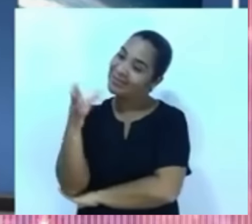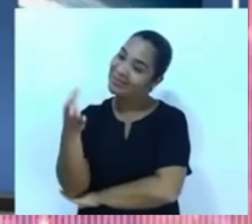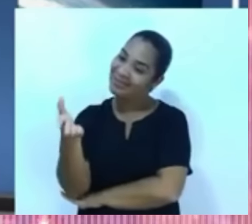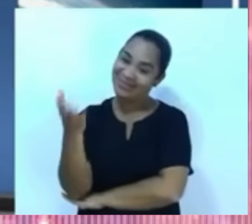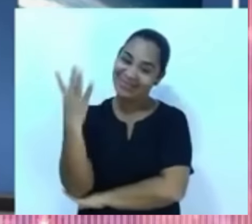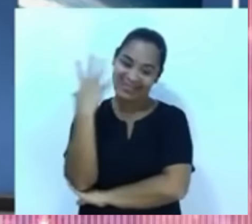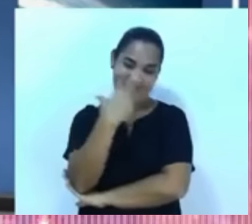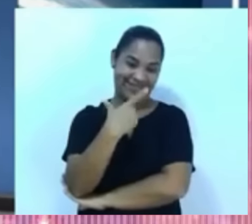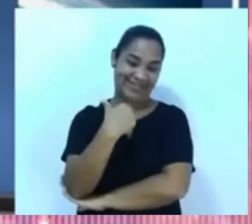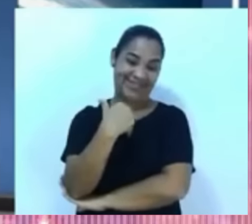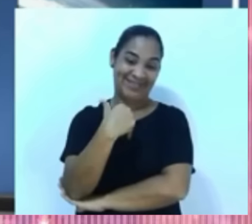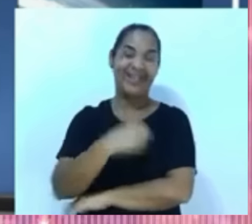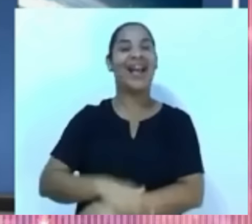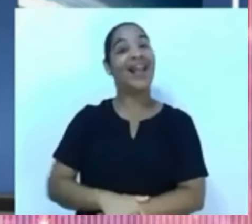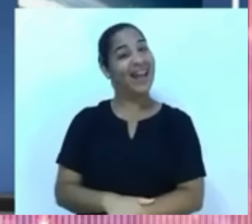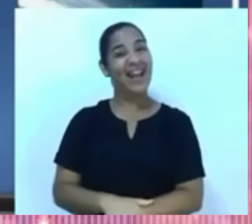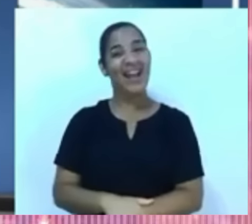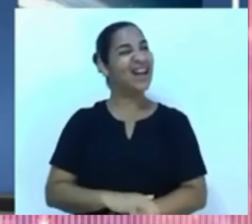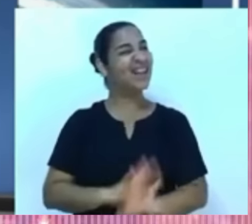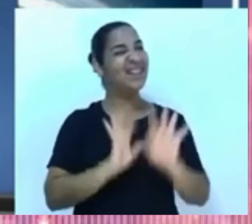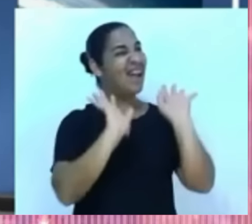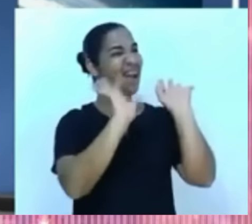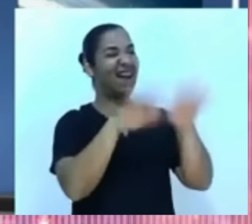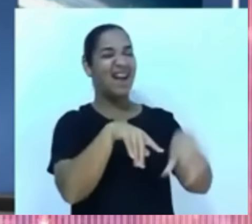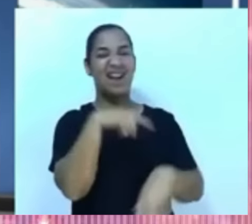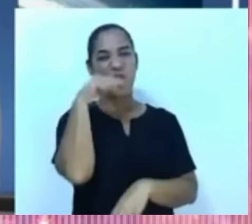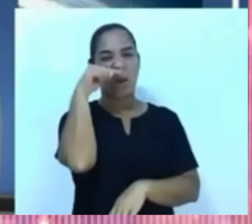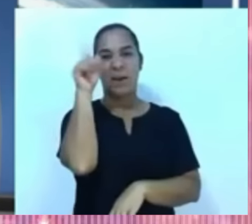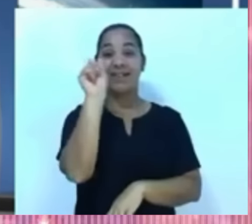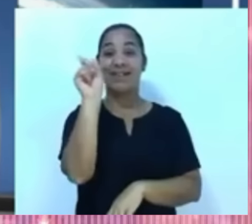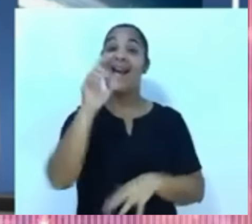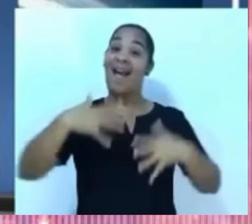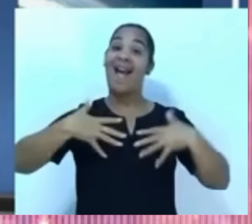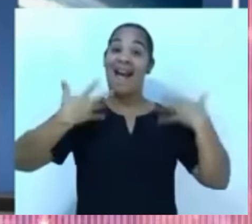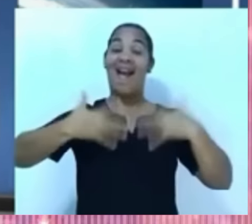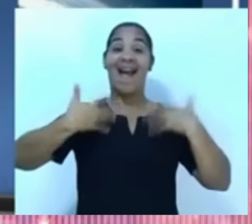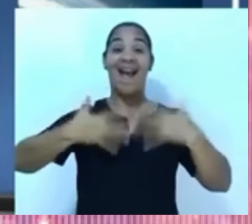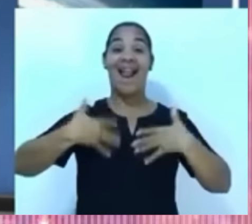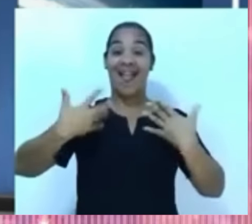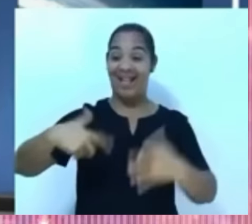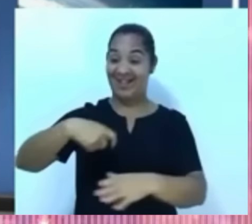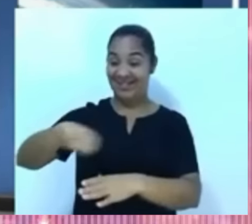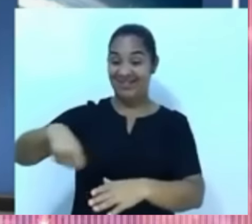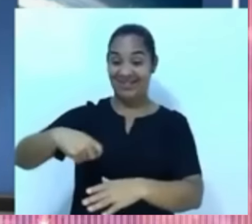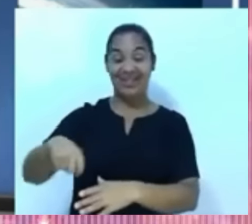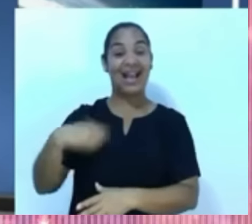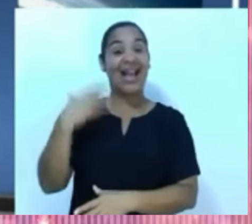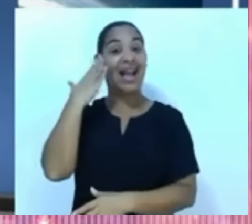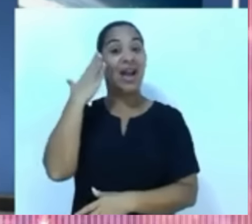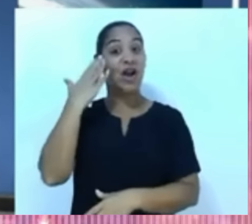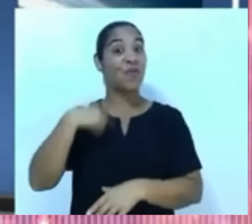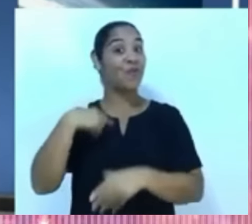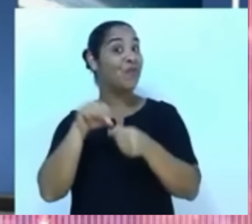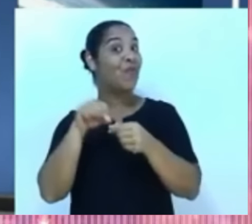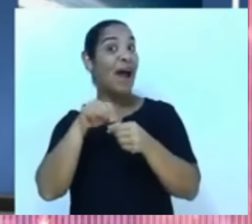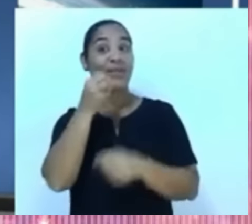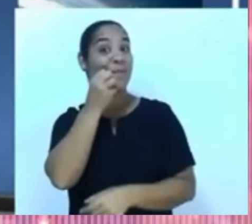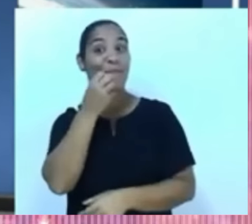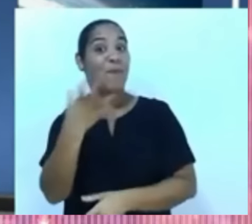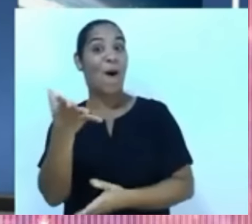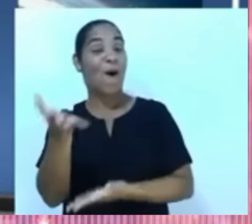ela disse não é vaidade é alegria de saber que o que eu faço é bom e